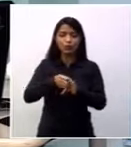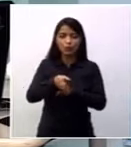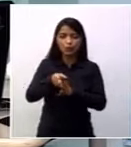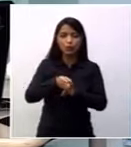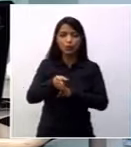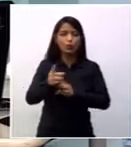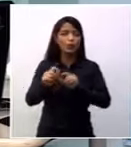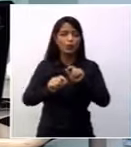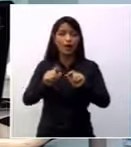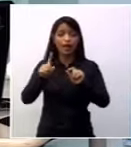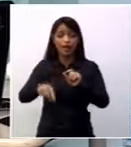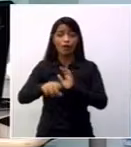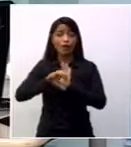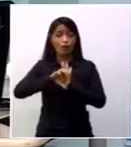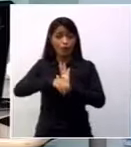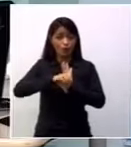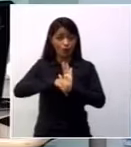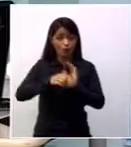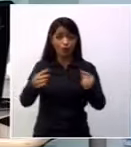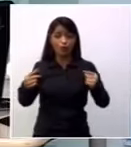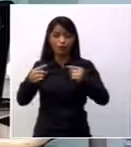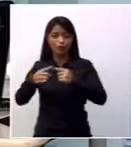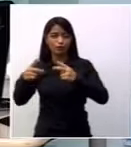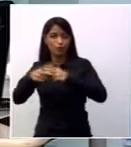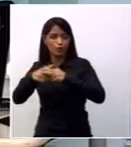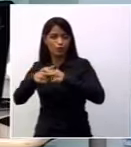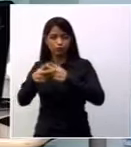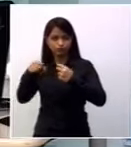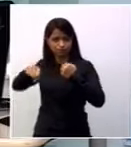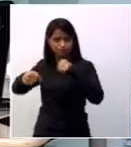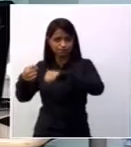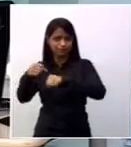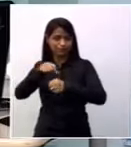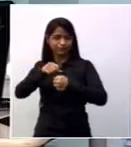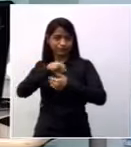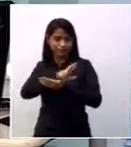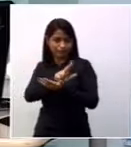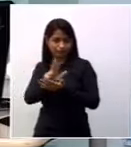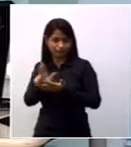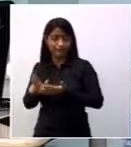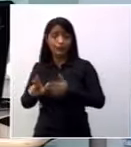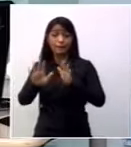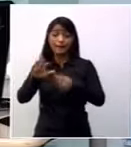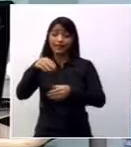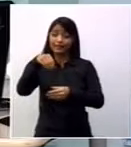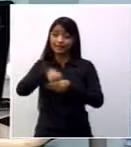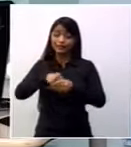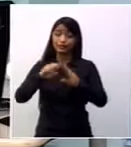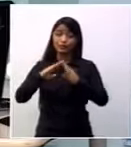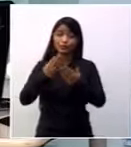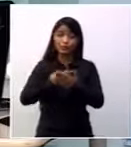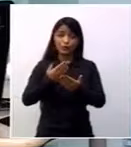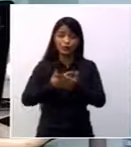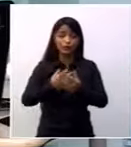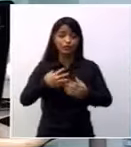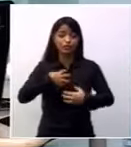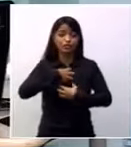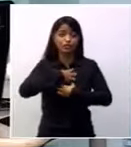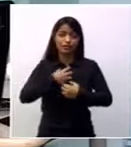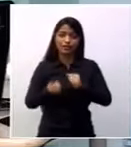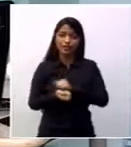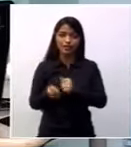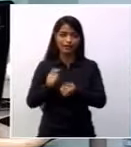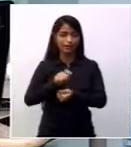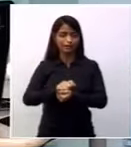conceitos relacionados a essas lutas, mas que na escola nós vamos trabalhar de forma adaptada. Né? Isso é muito importante